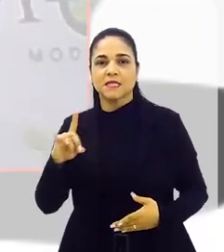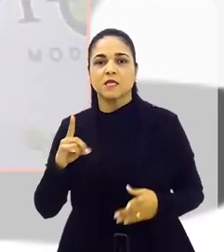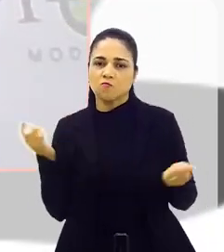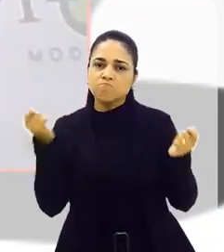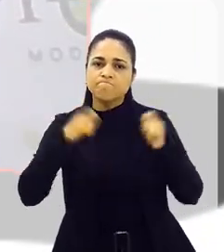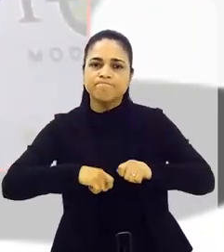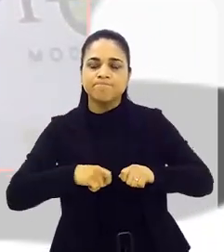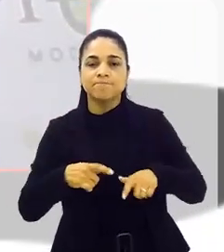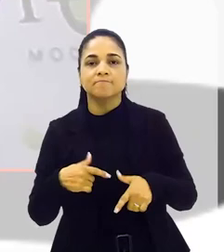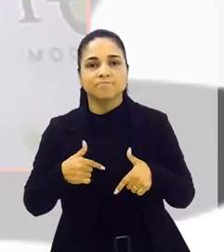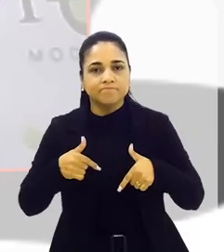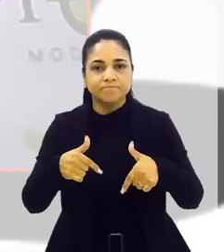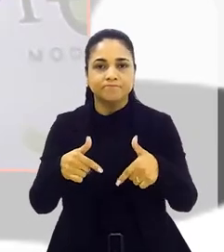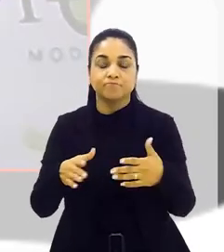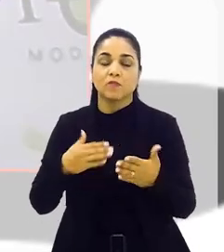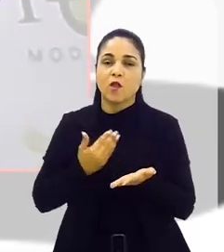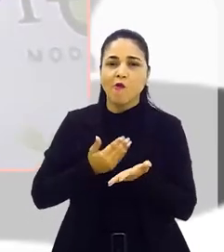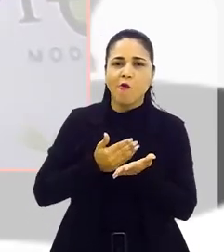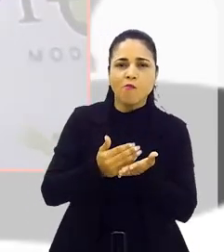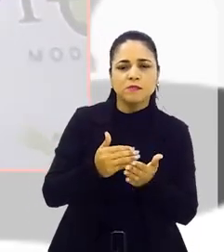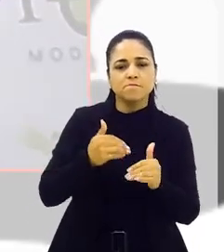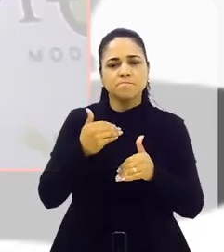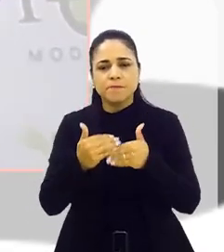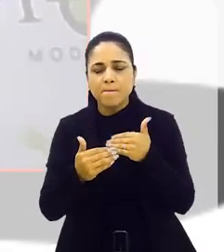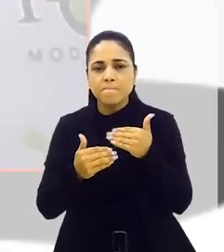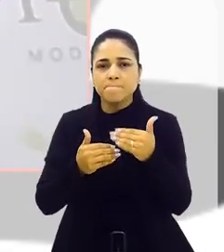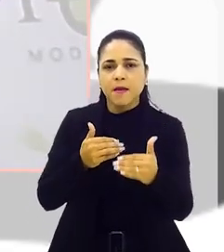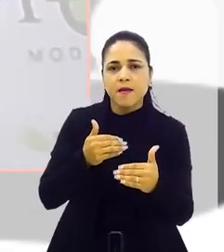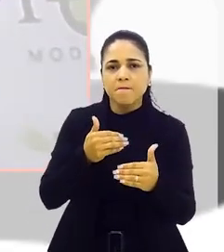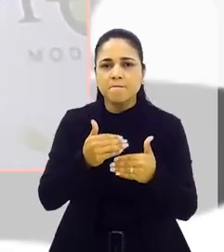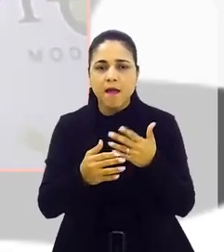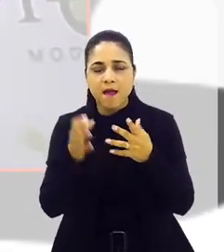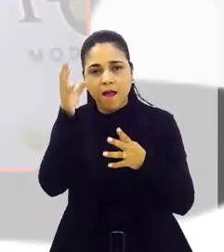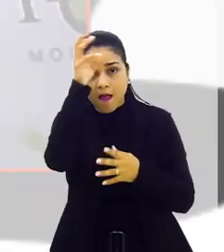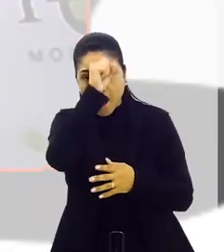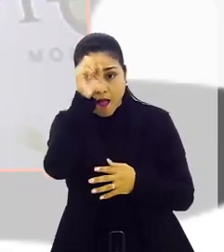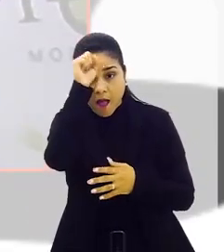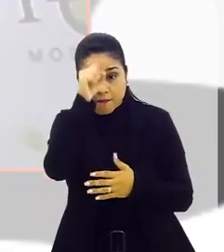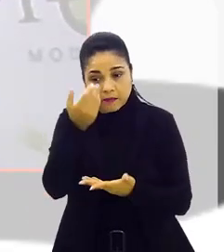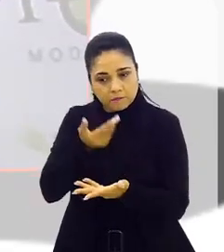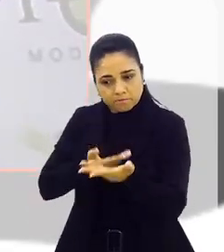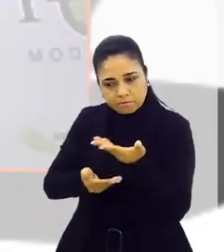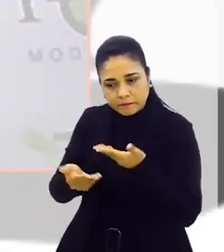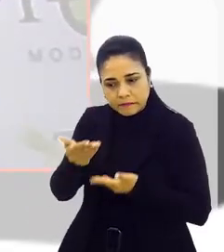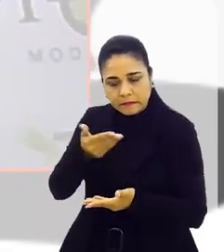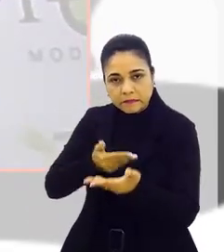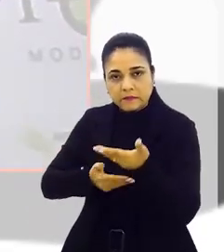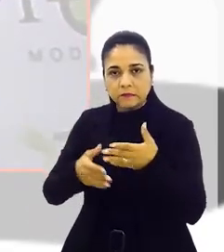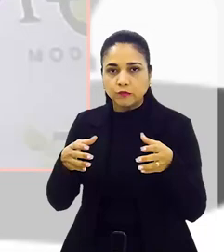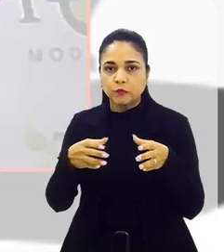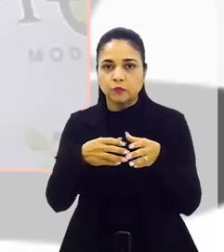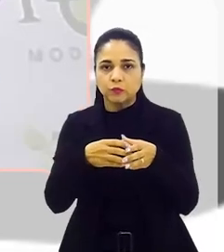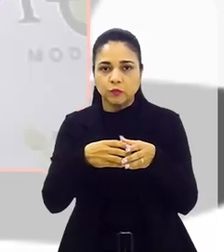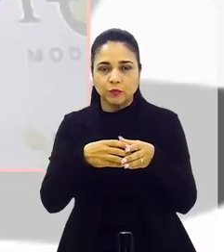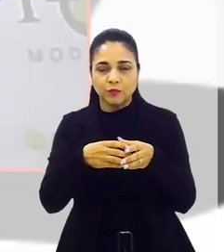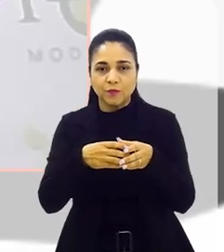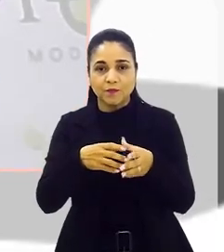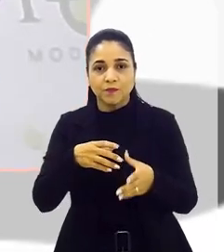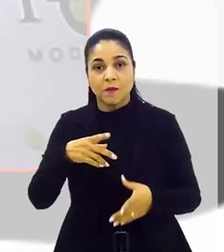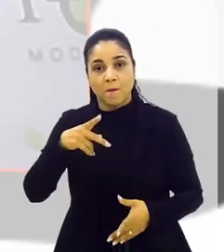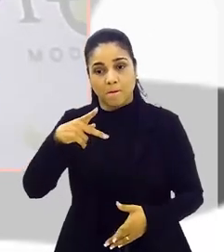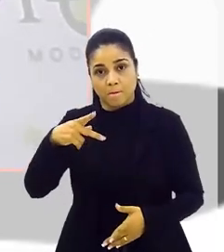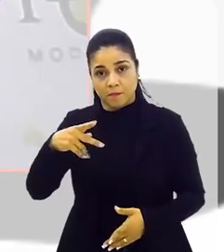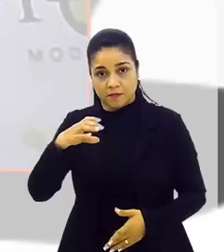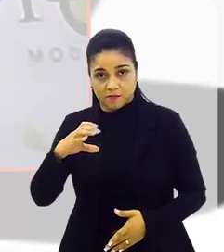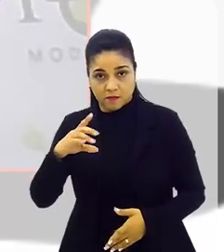vou segurar essa barra. E comecei, aos pouquinhos, a aprender com eles como se